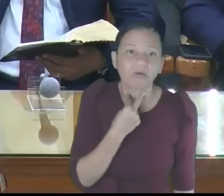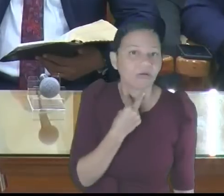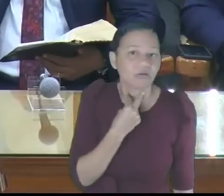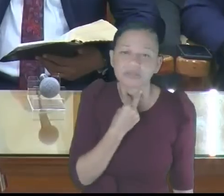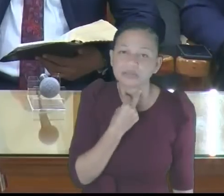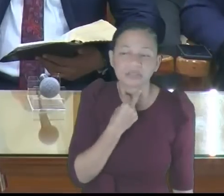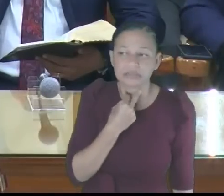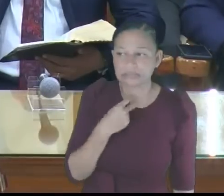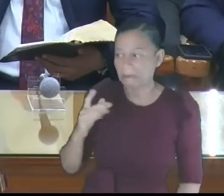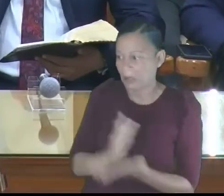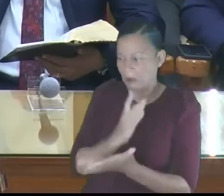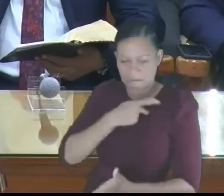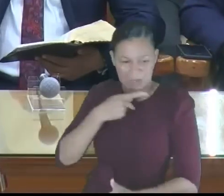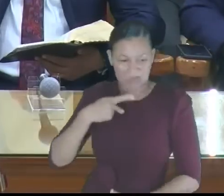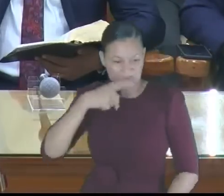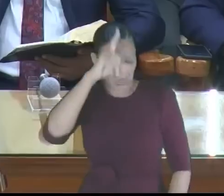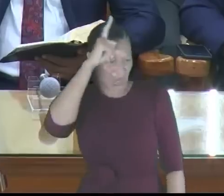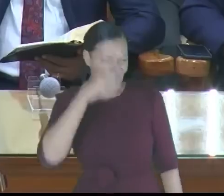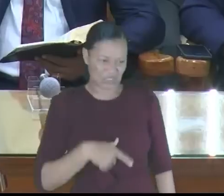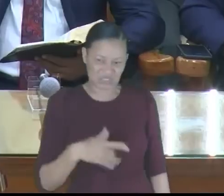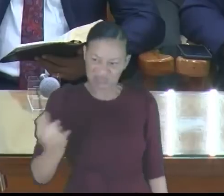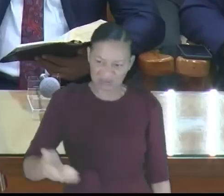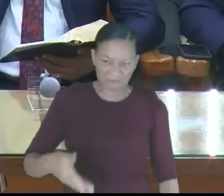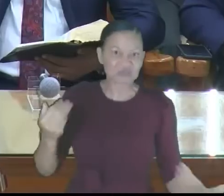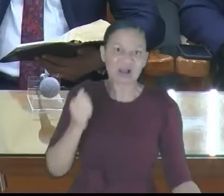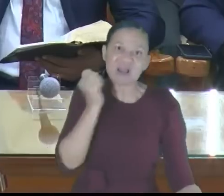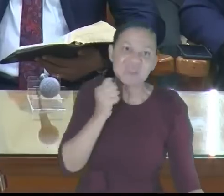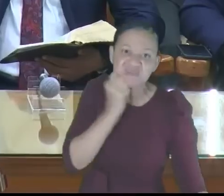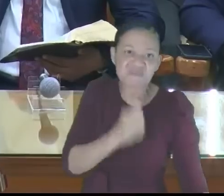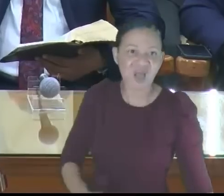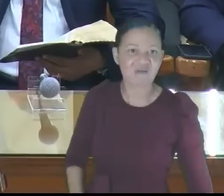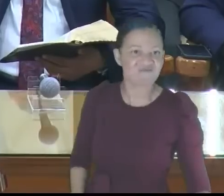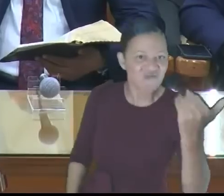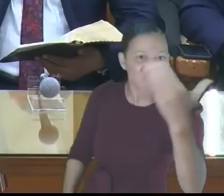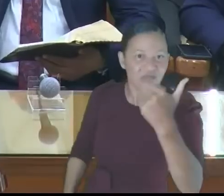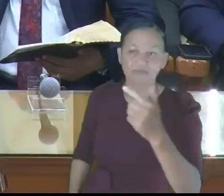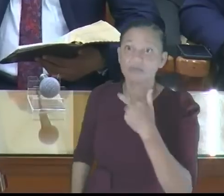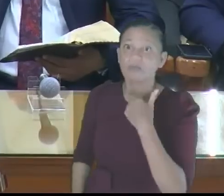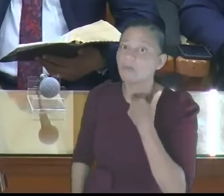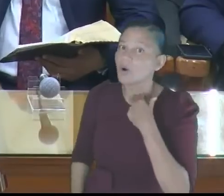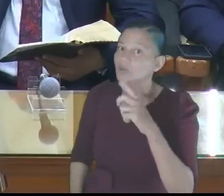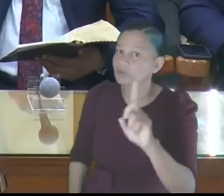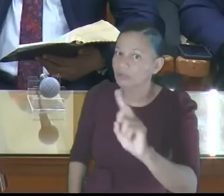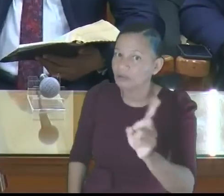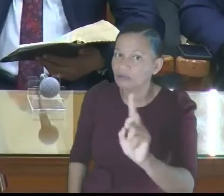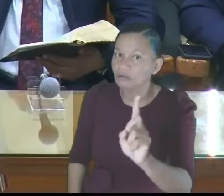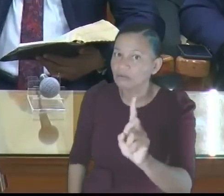Tem pastor que diz: aqui tem um bocado de gente sem vergonha. Glória a Jesus. Mas não pode dizer isso, não.